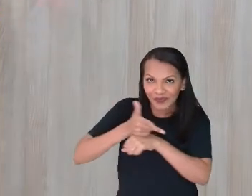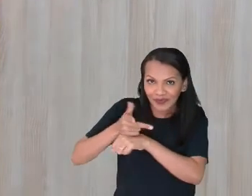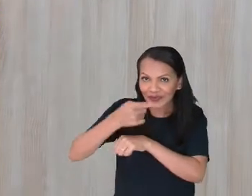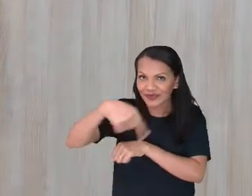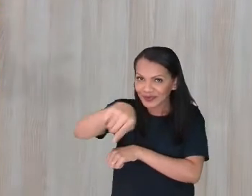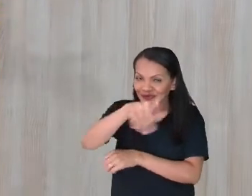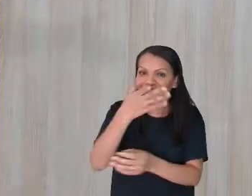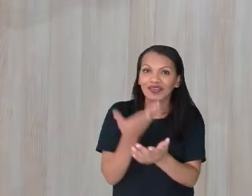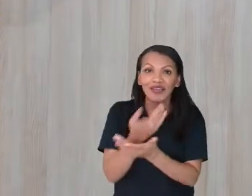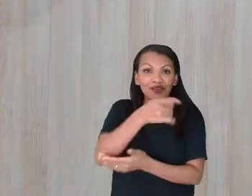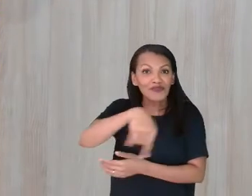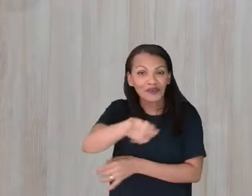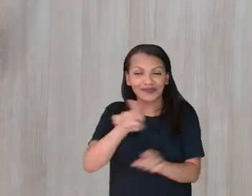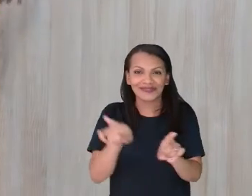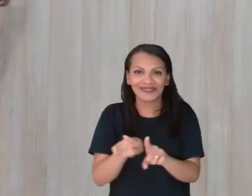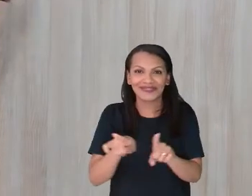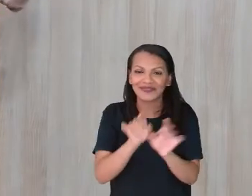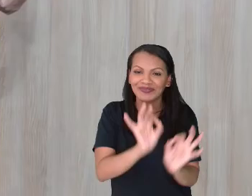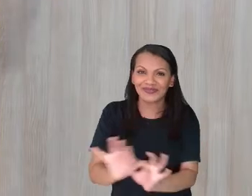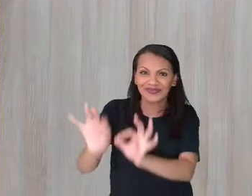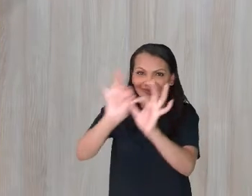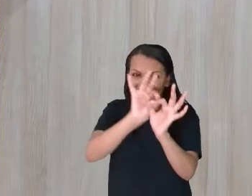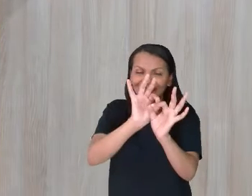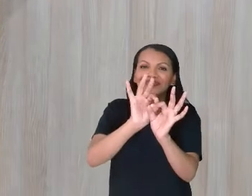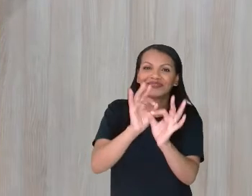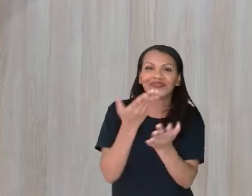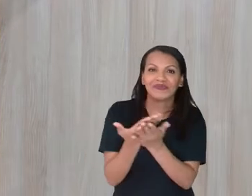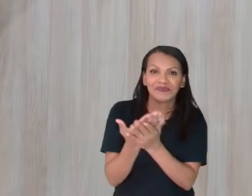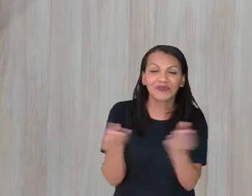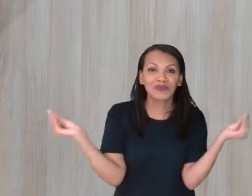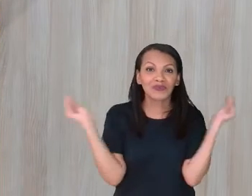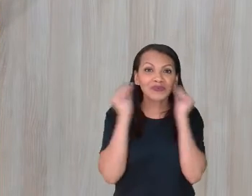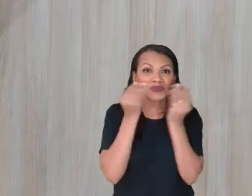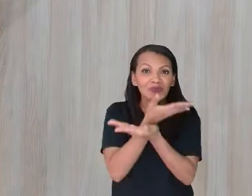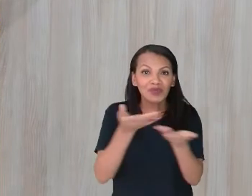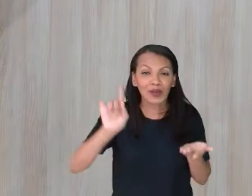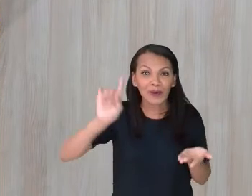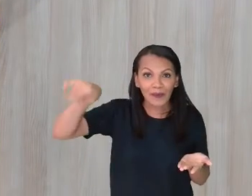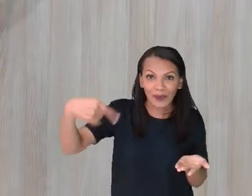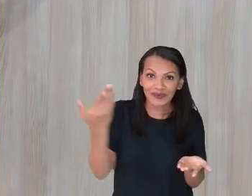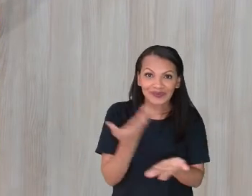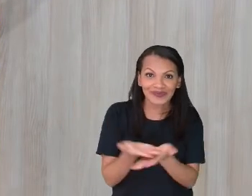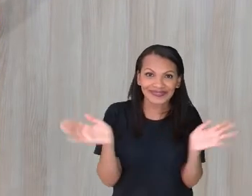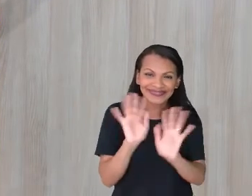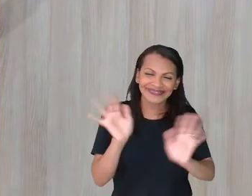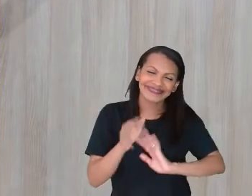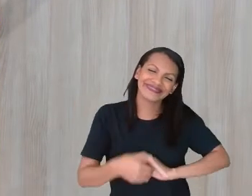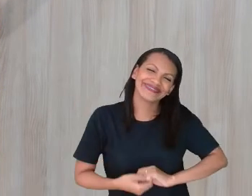vocês, e a vocês que estão aí. Então, um beijo e até a próxima. Foi um prazer estar aqui.